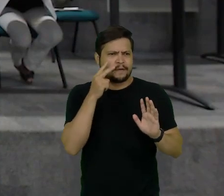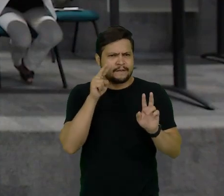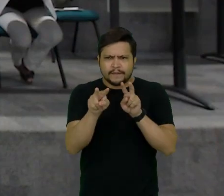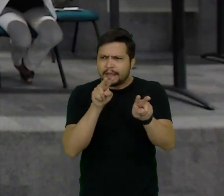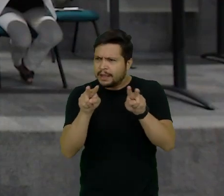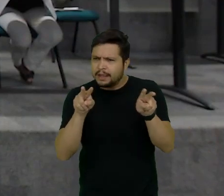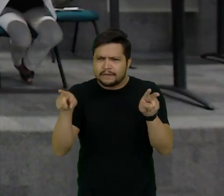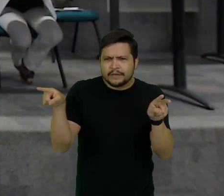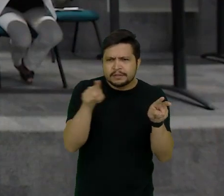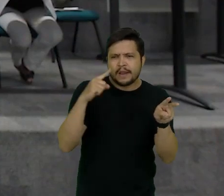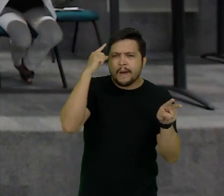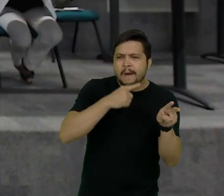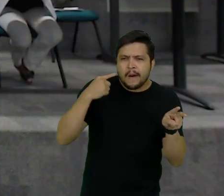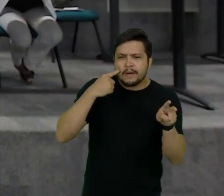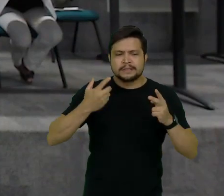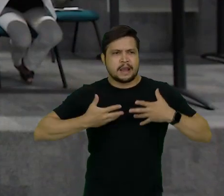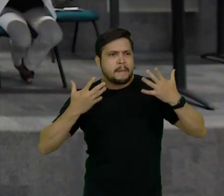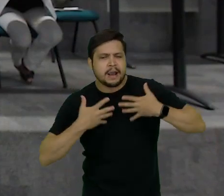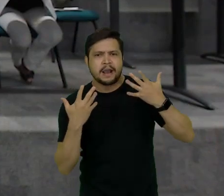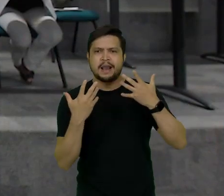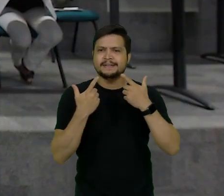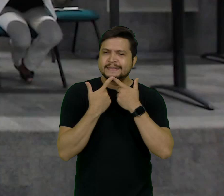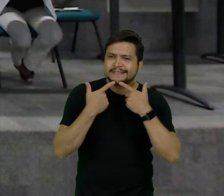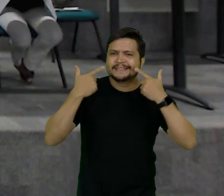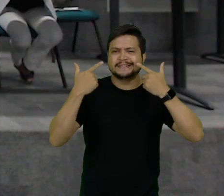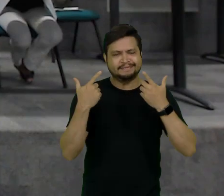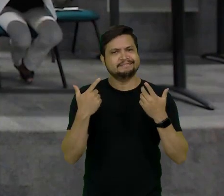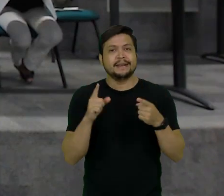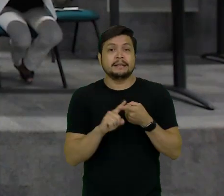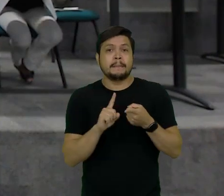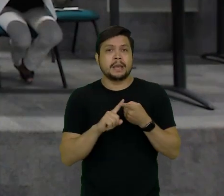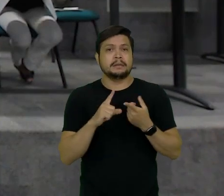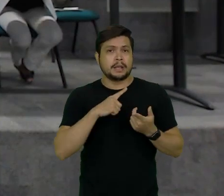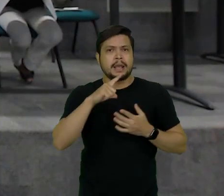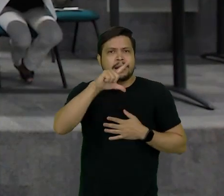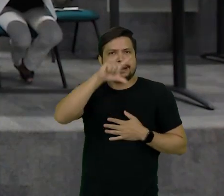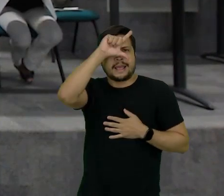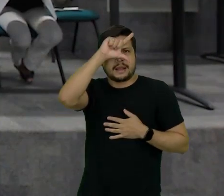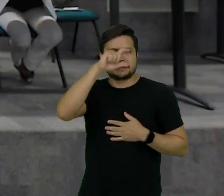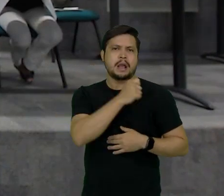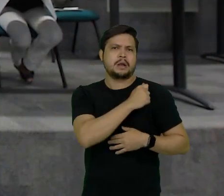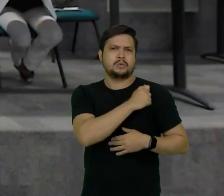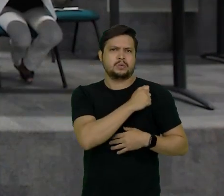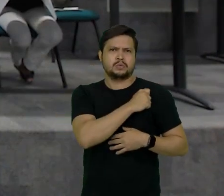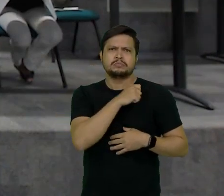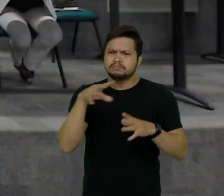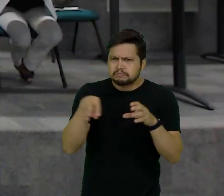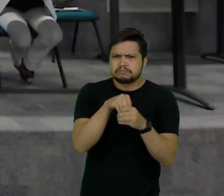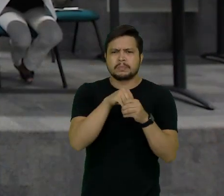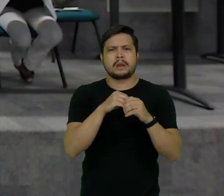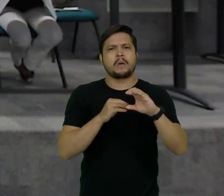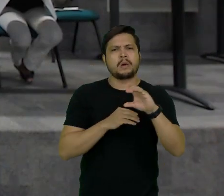animados, ver o entusiasmo, a liderança dos alunos na coordenação do evento, em apoio